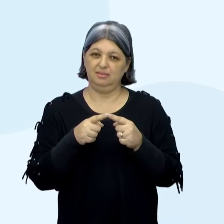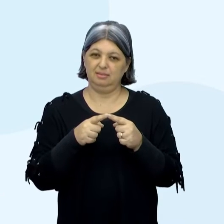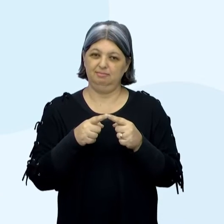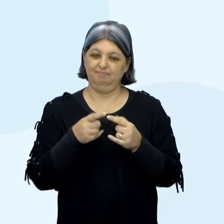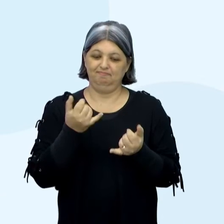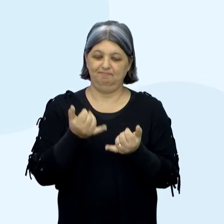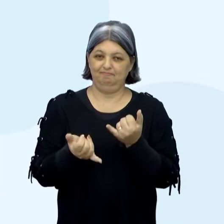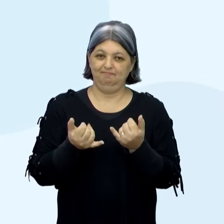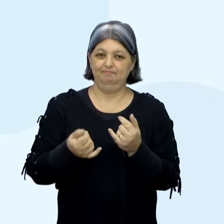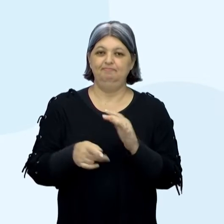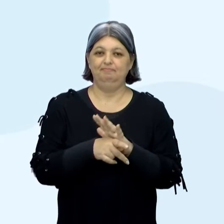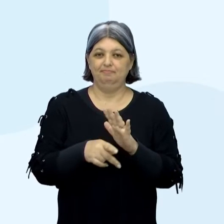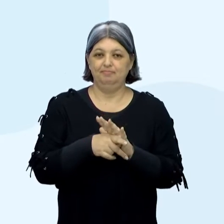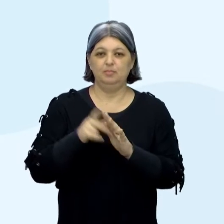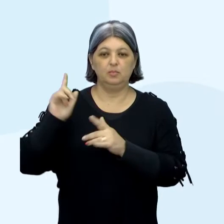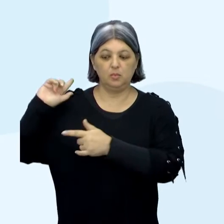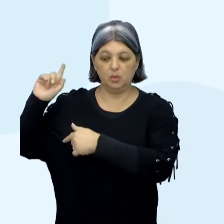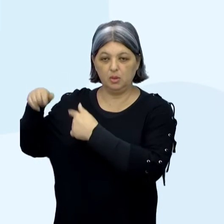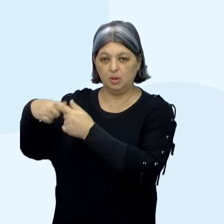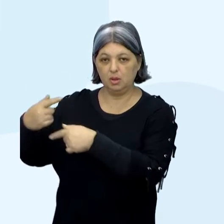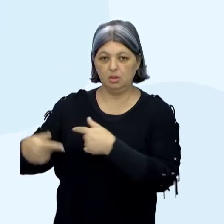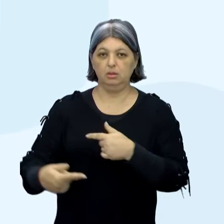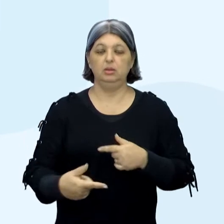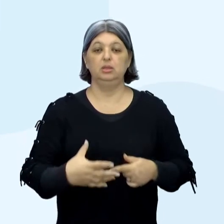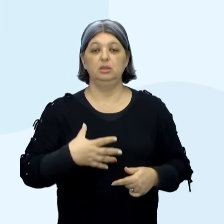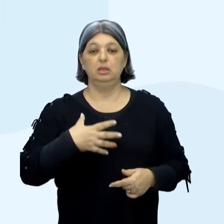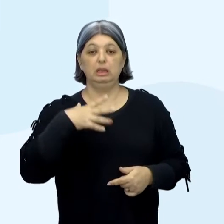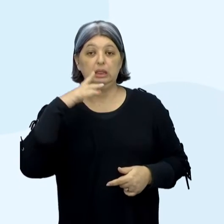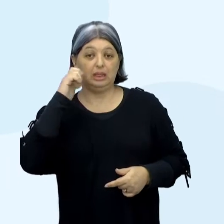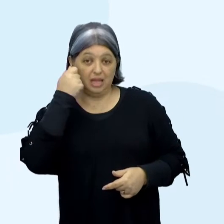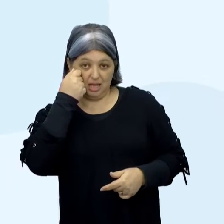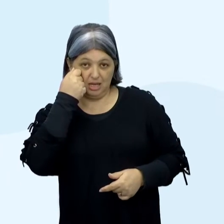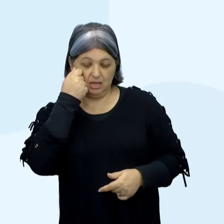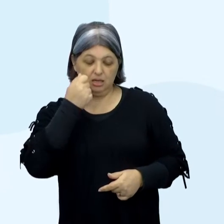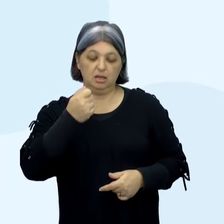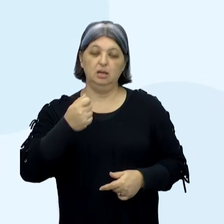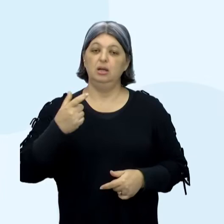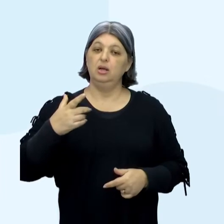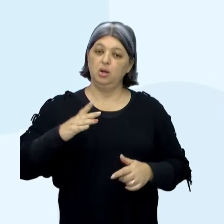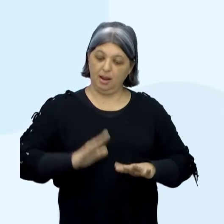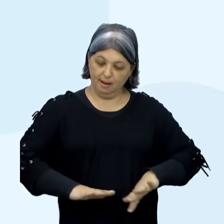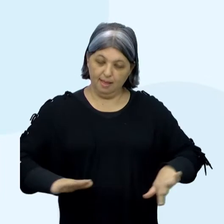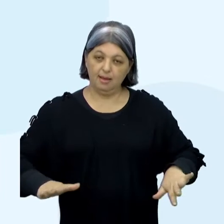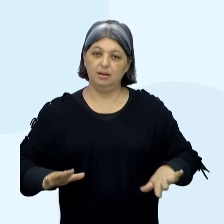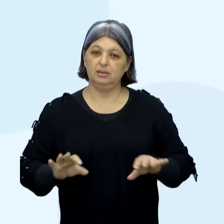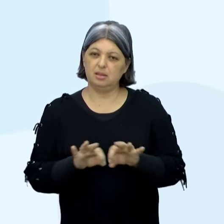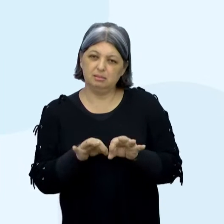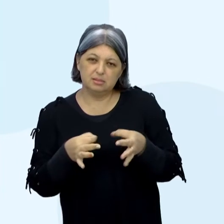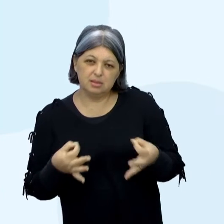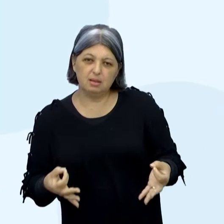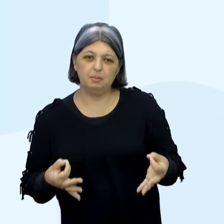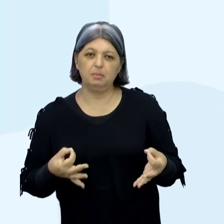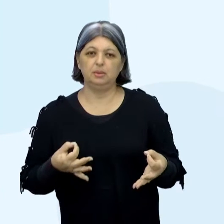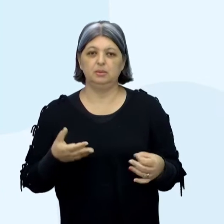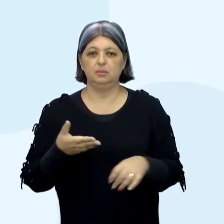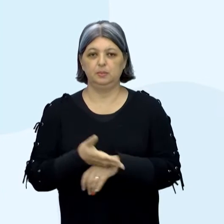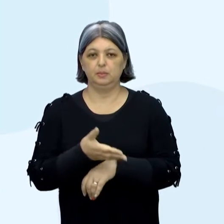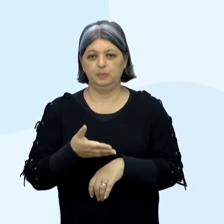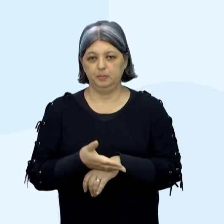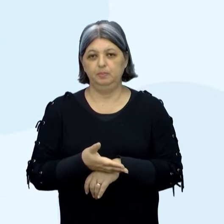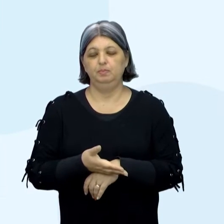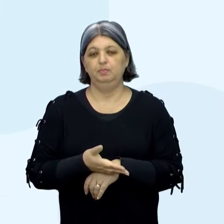têm ancestralidade negra, com infância humilde, e frequentemente